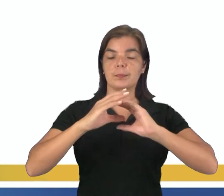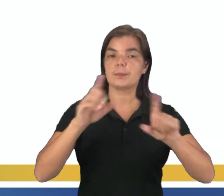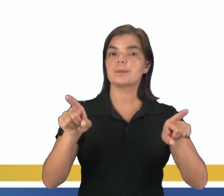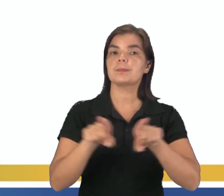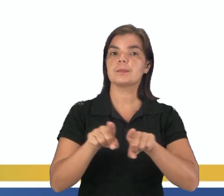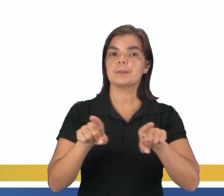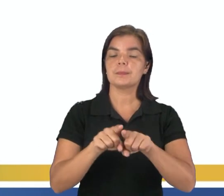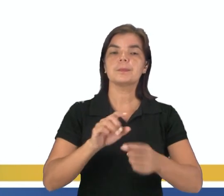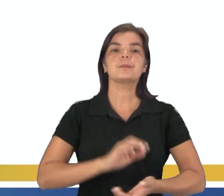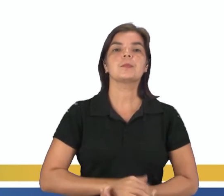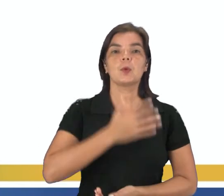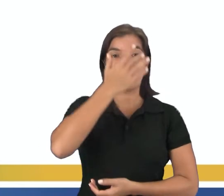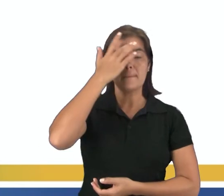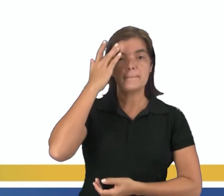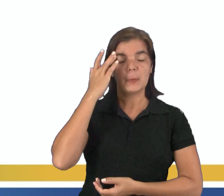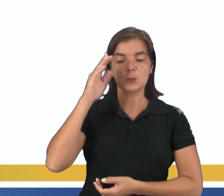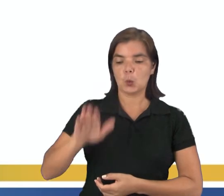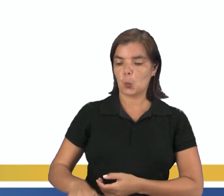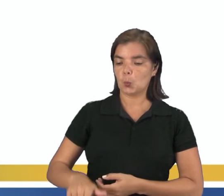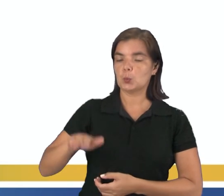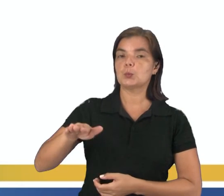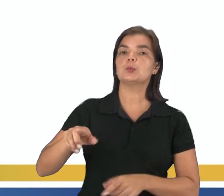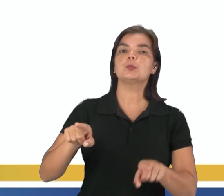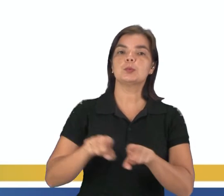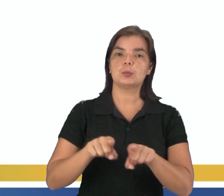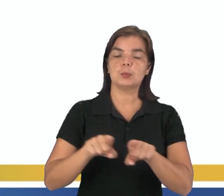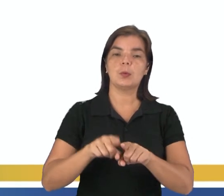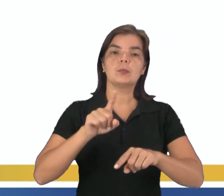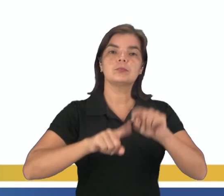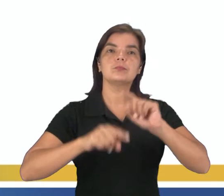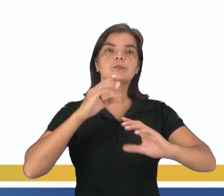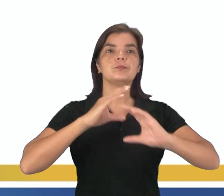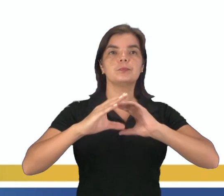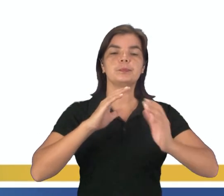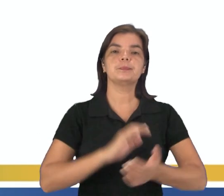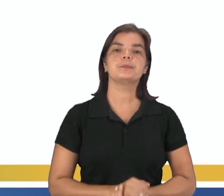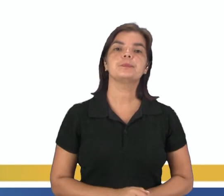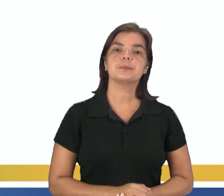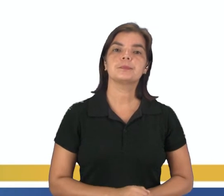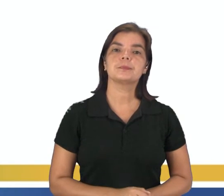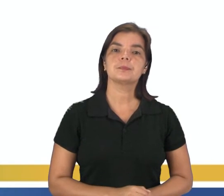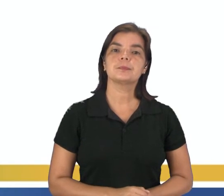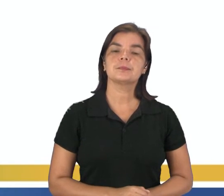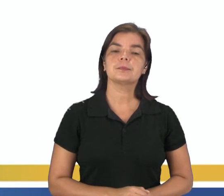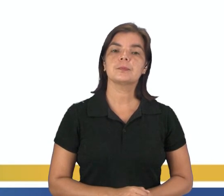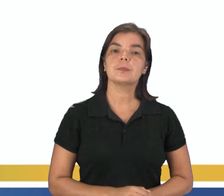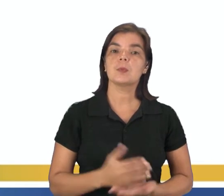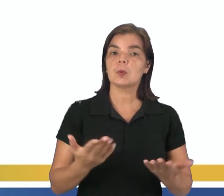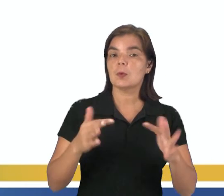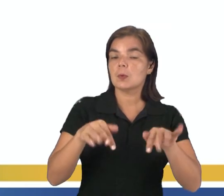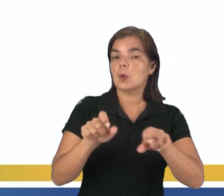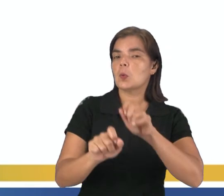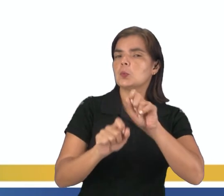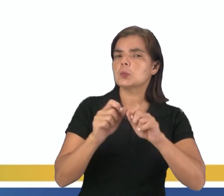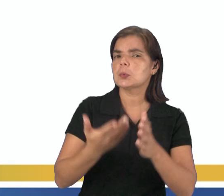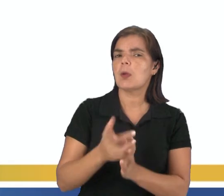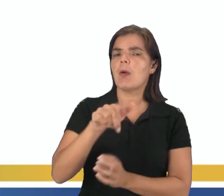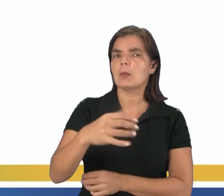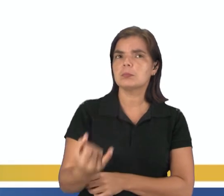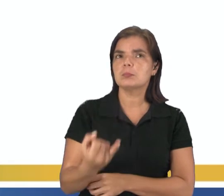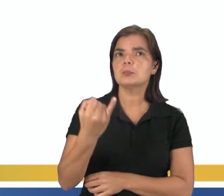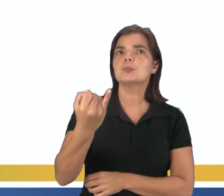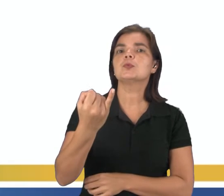em si, né? Uma pessoa de pouca altura e o instrumento musical. Para finalizar, é